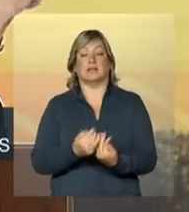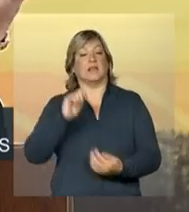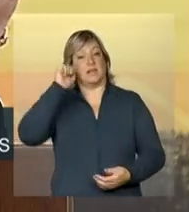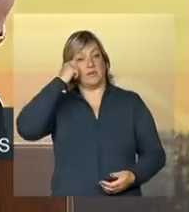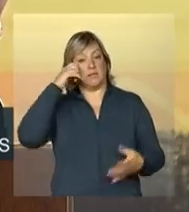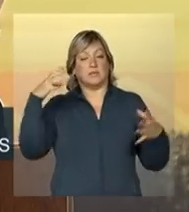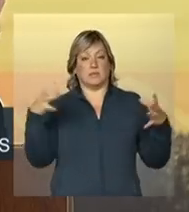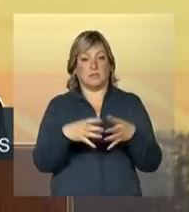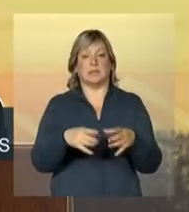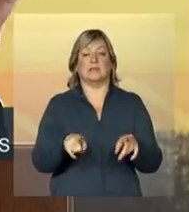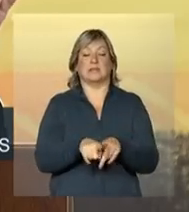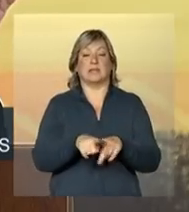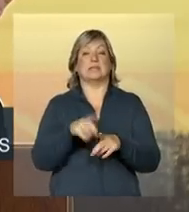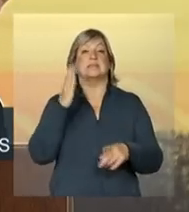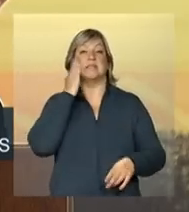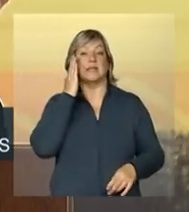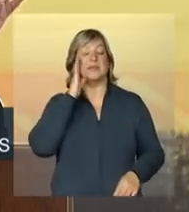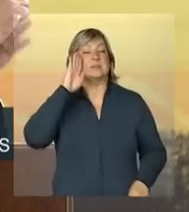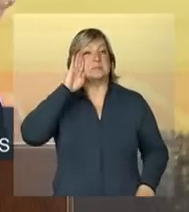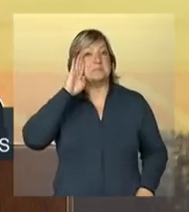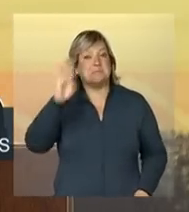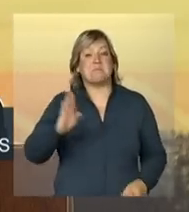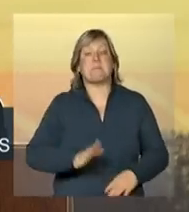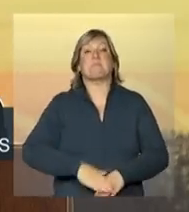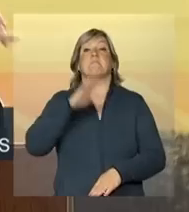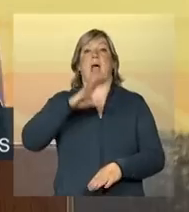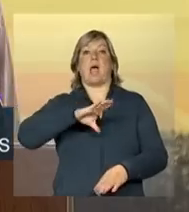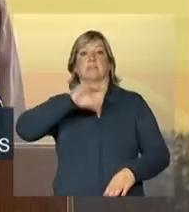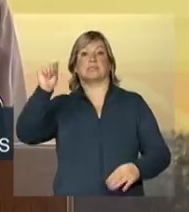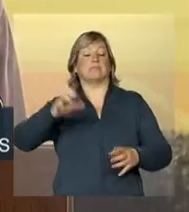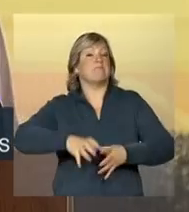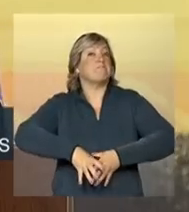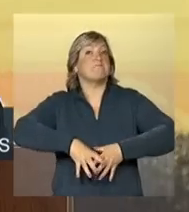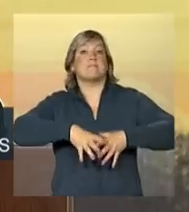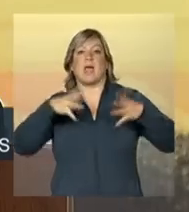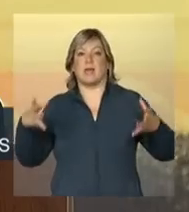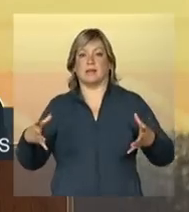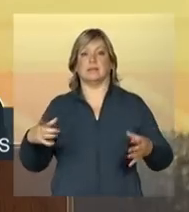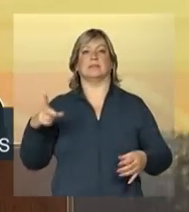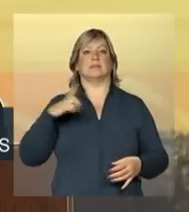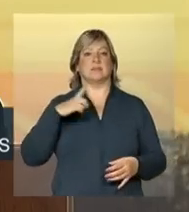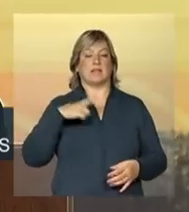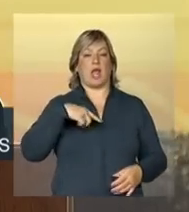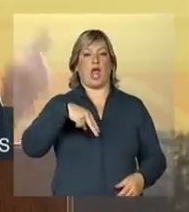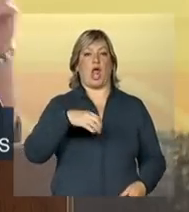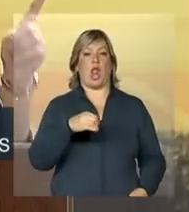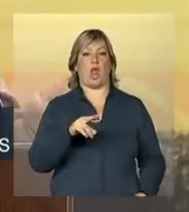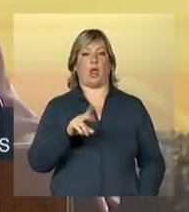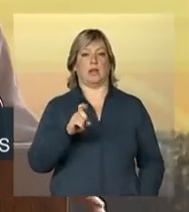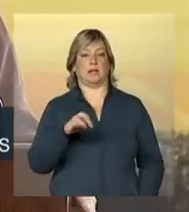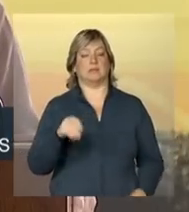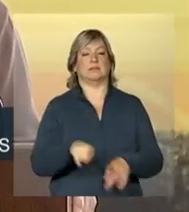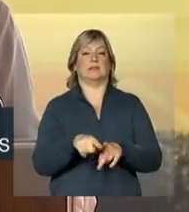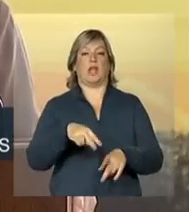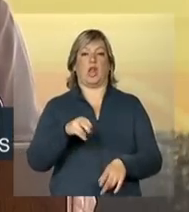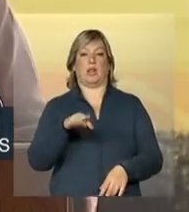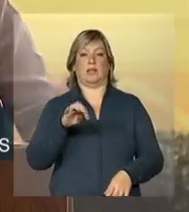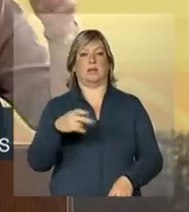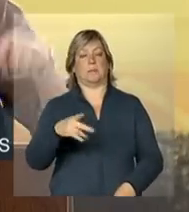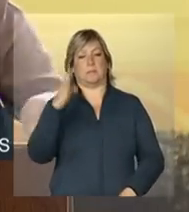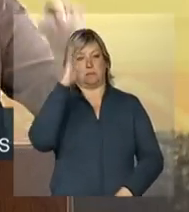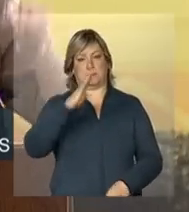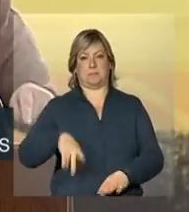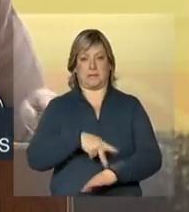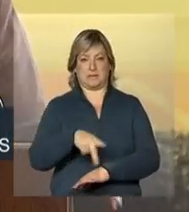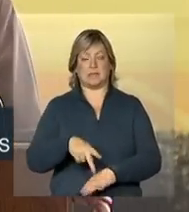negras e sabemos que dominantemente dominantemente no Nordeste e no norte do país